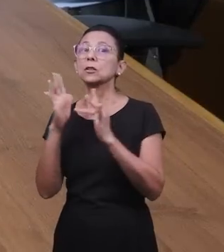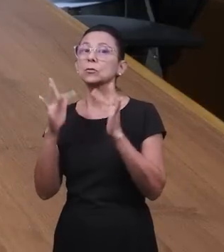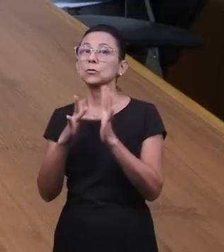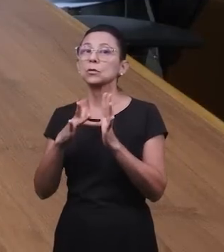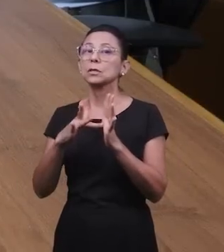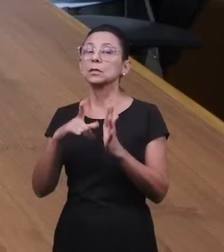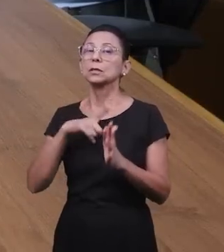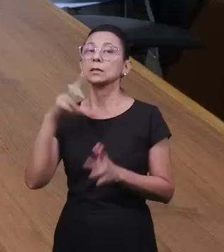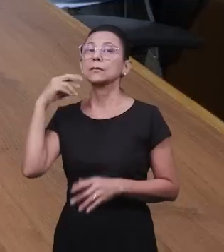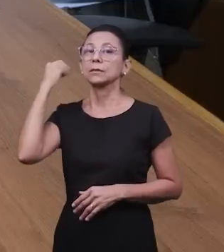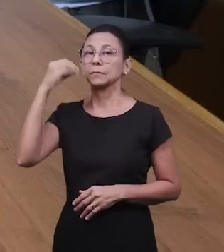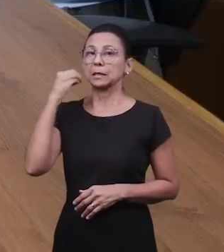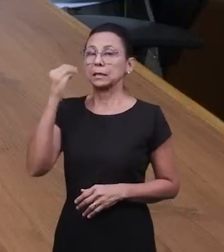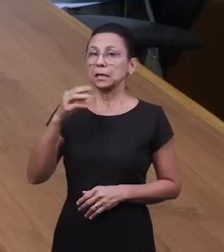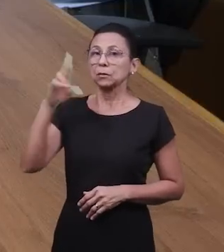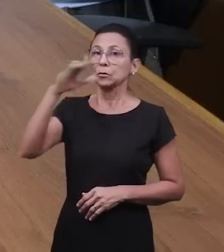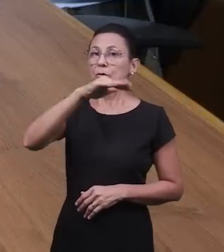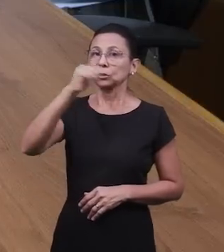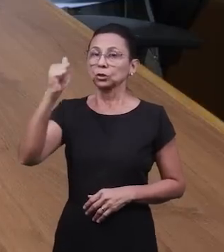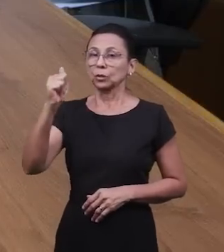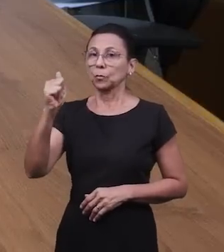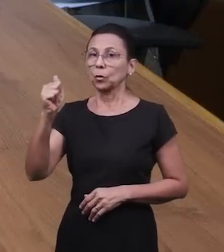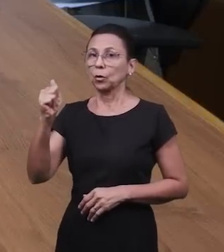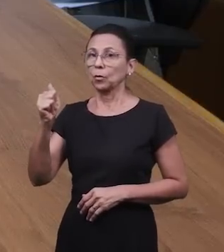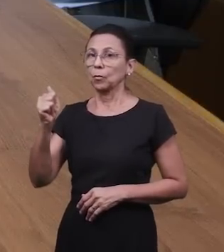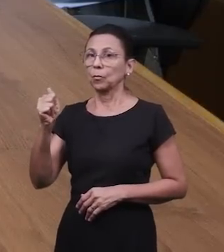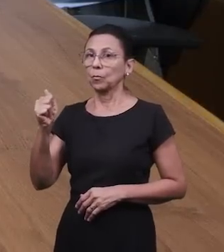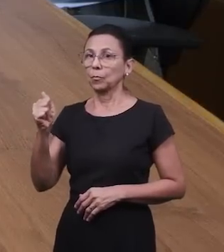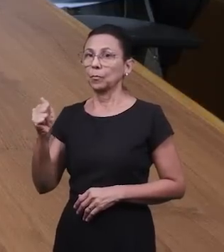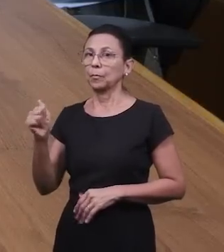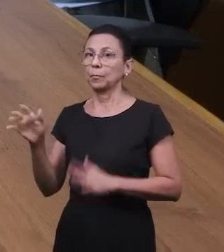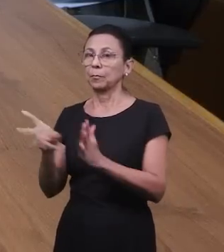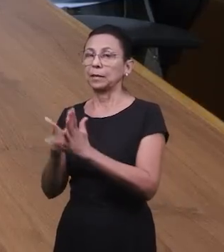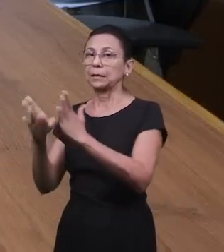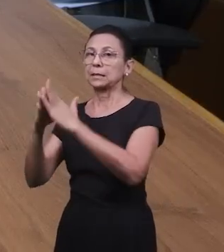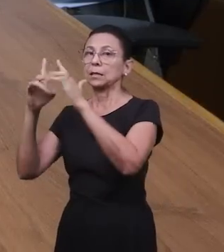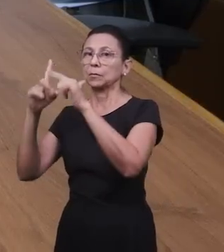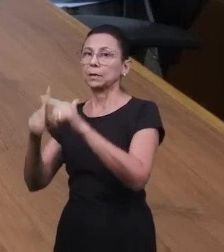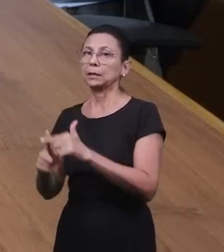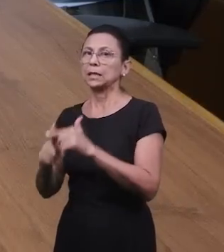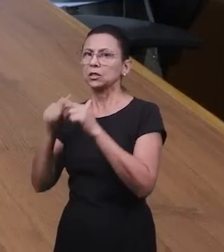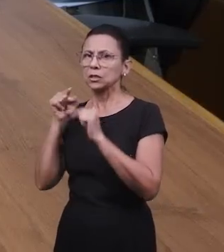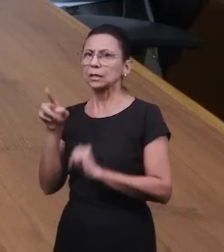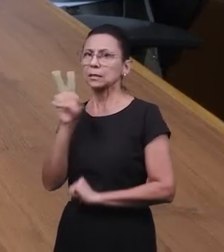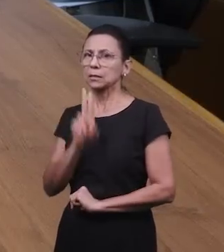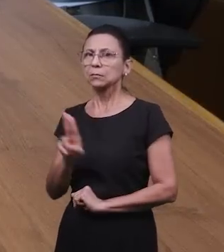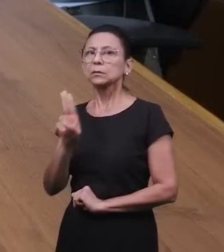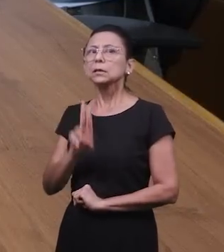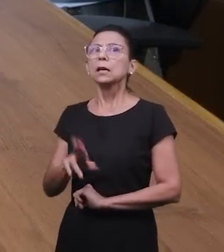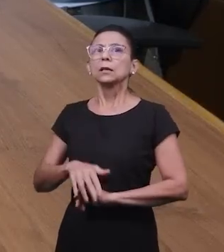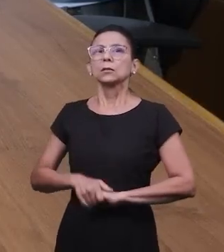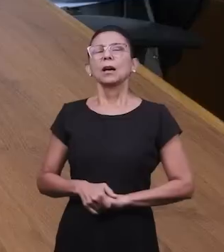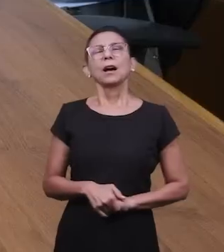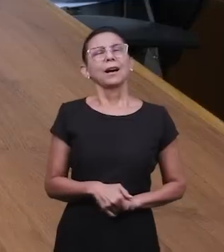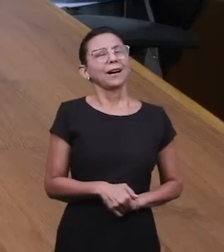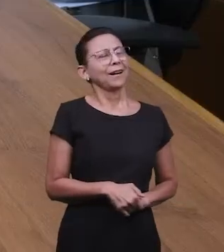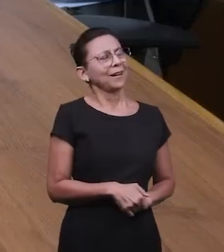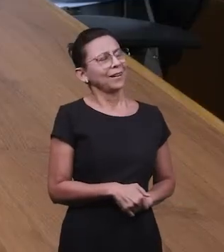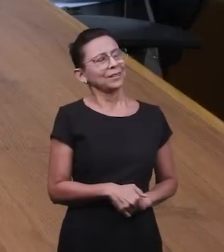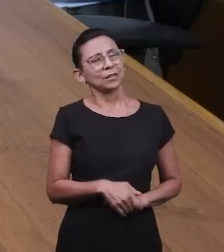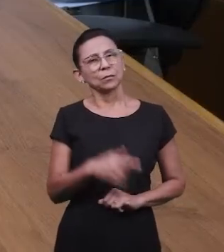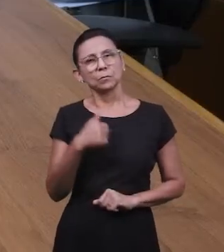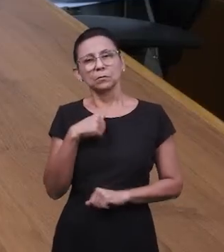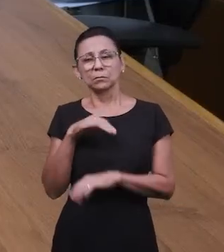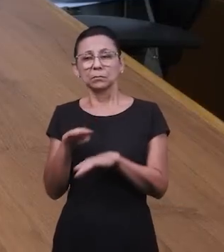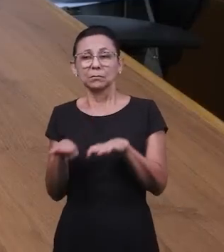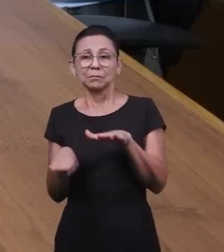Jesus foi chamado a fazer parte de um corpo vivo e ser bênção. Então vai para a igreja, ser bênção na vida da igreja. Ah, mas eu sou